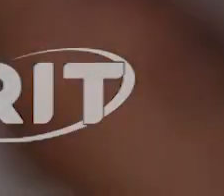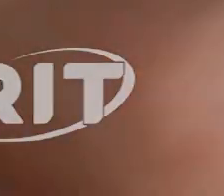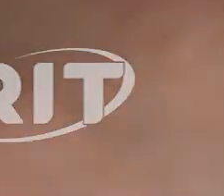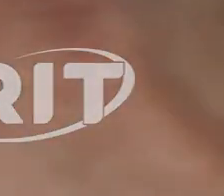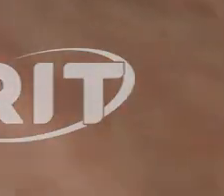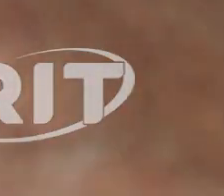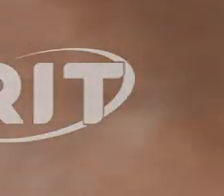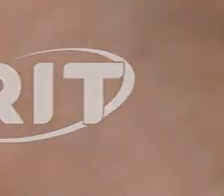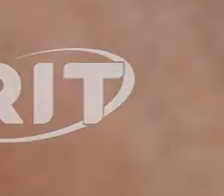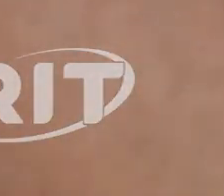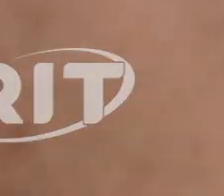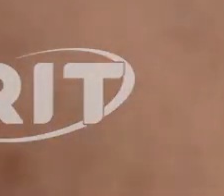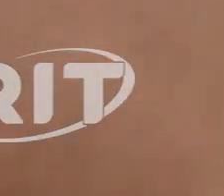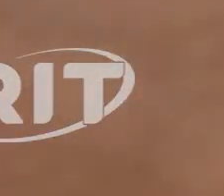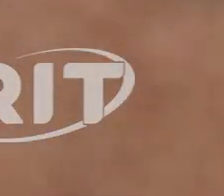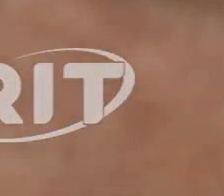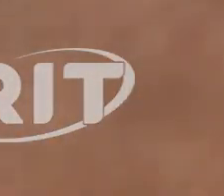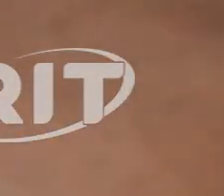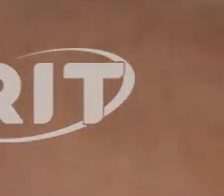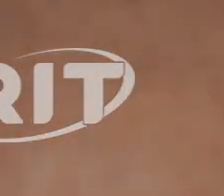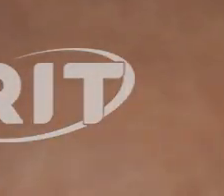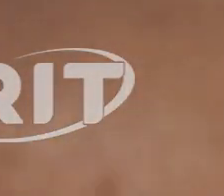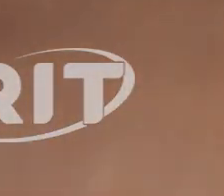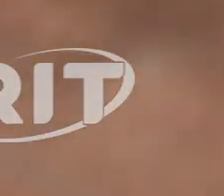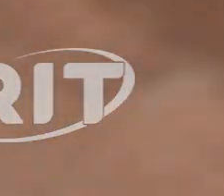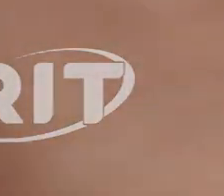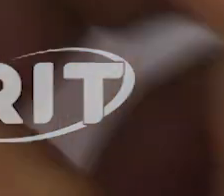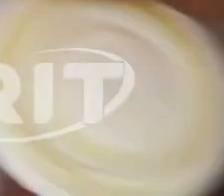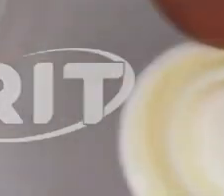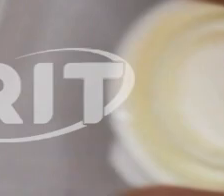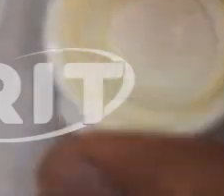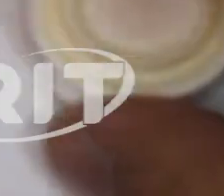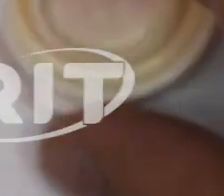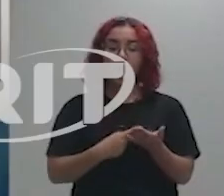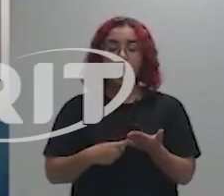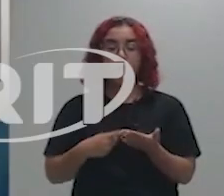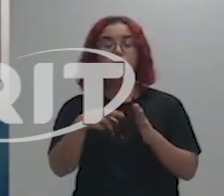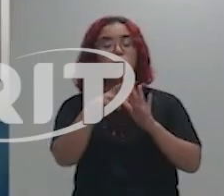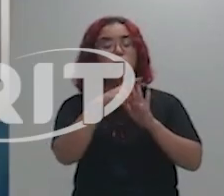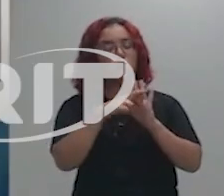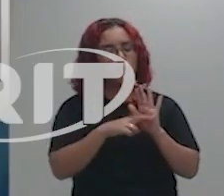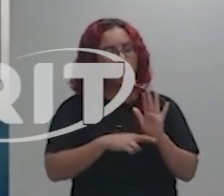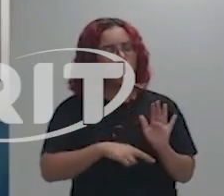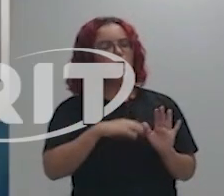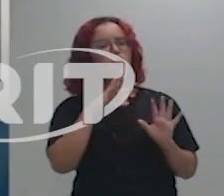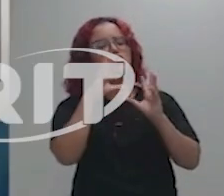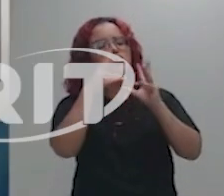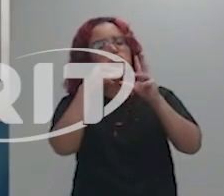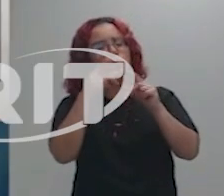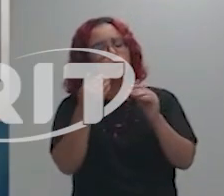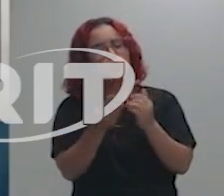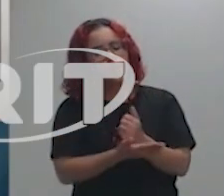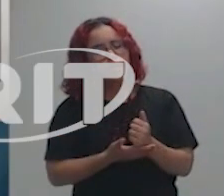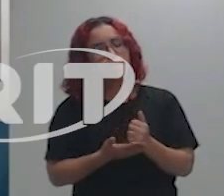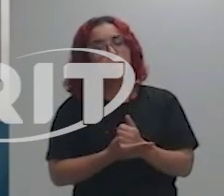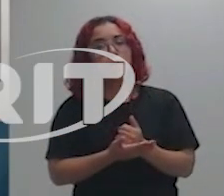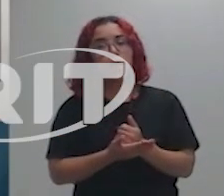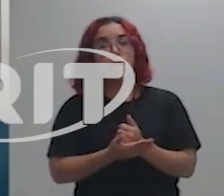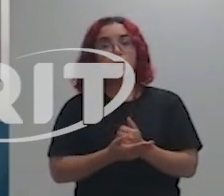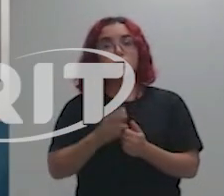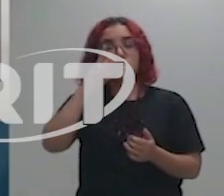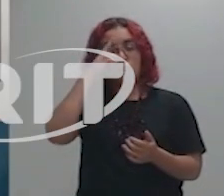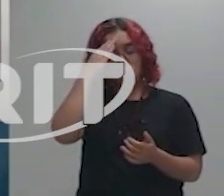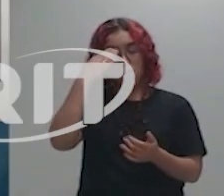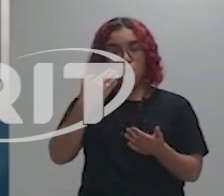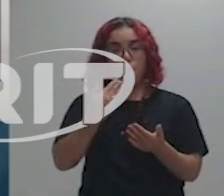e de prescrição de remédios usados para tratamento não previsto na bula ainda é preciso que sejam realizado quando